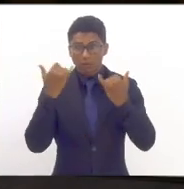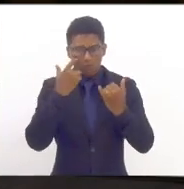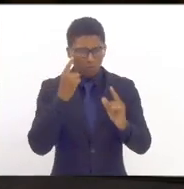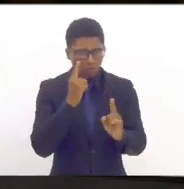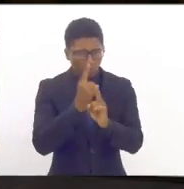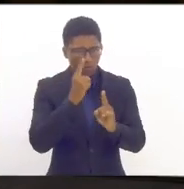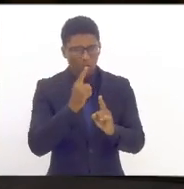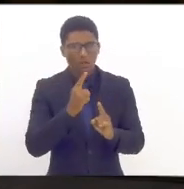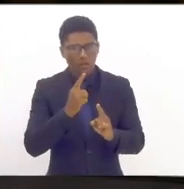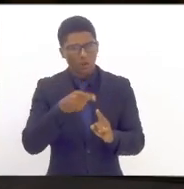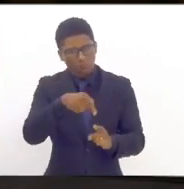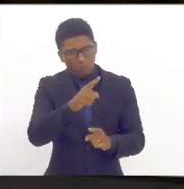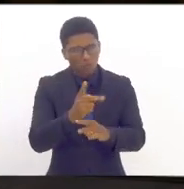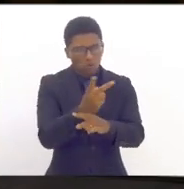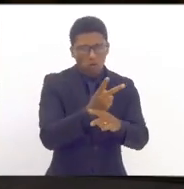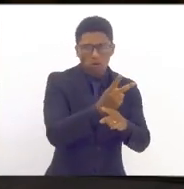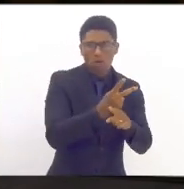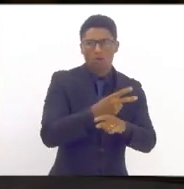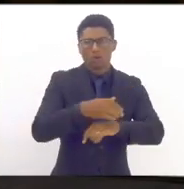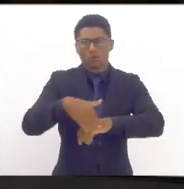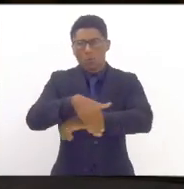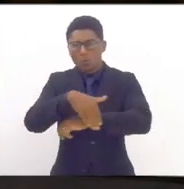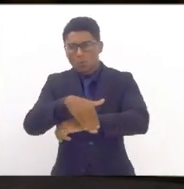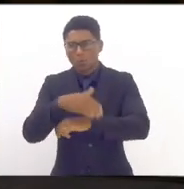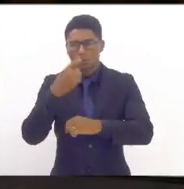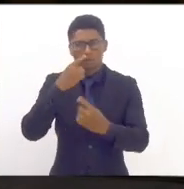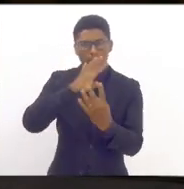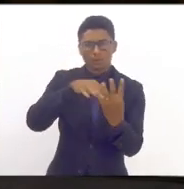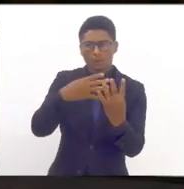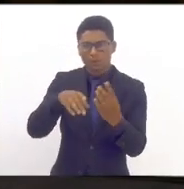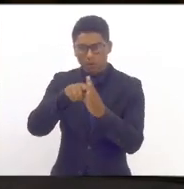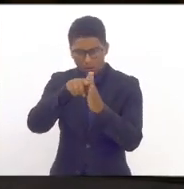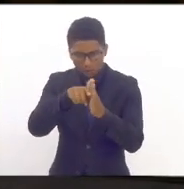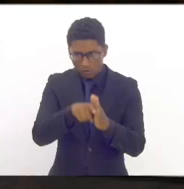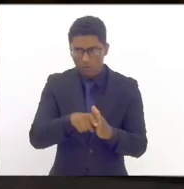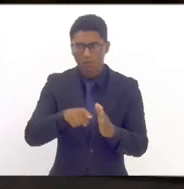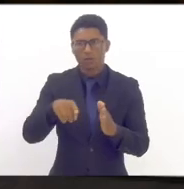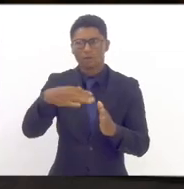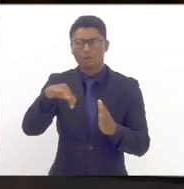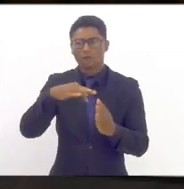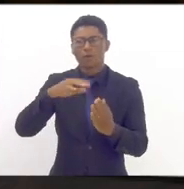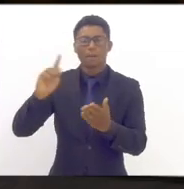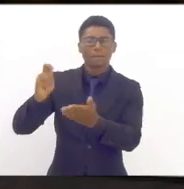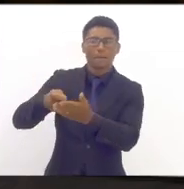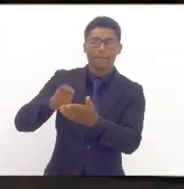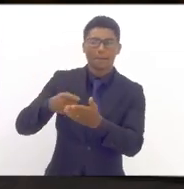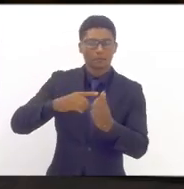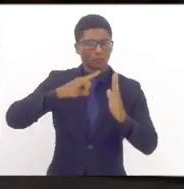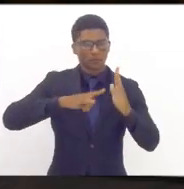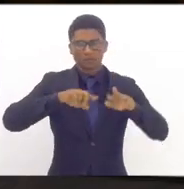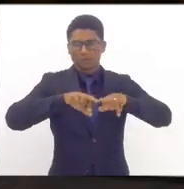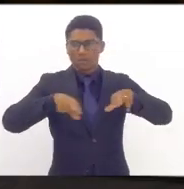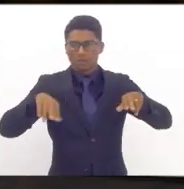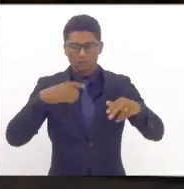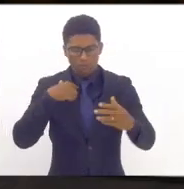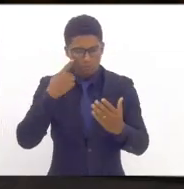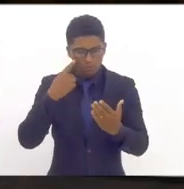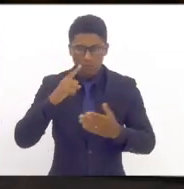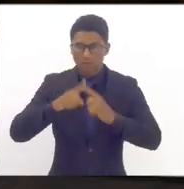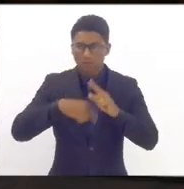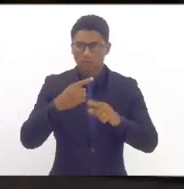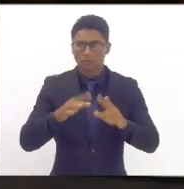atrás, apura, fica de campana na rua, analisa tabelas, folhas de pagamento, documentos, contratos. E quando chega ao produto